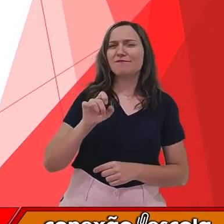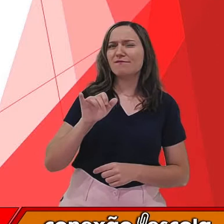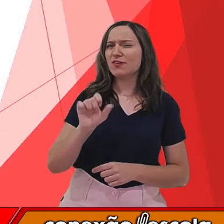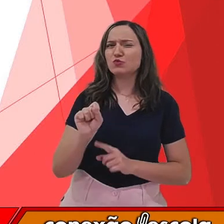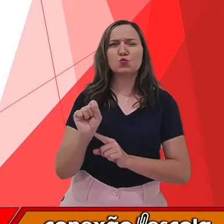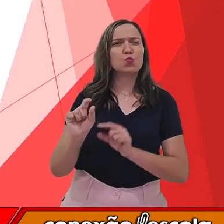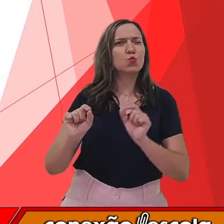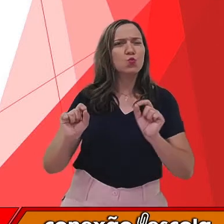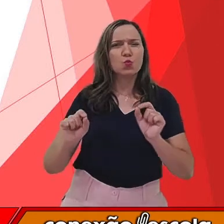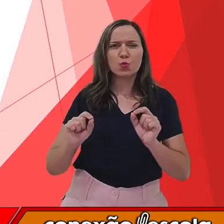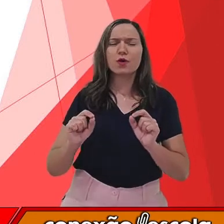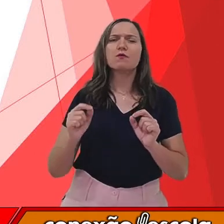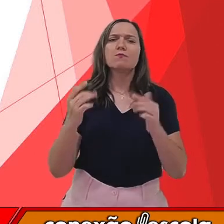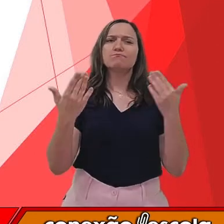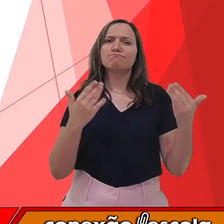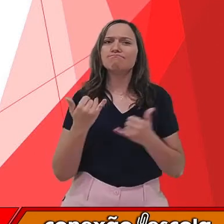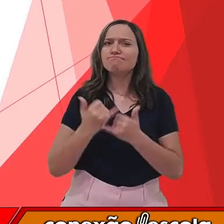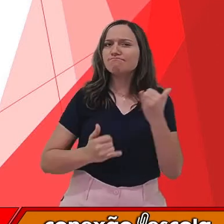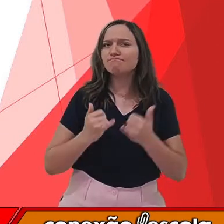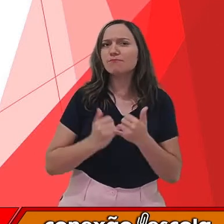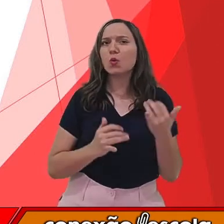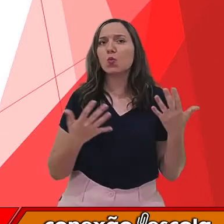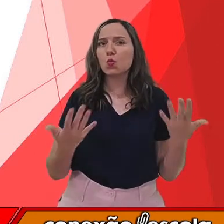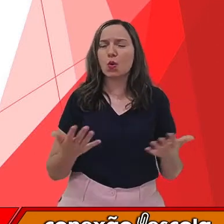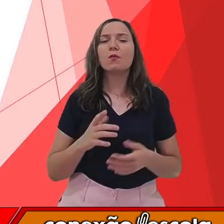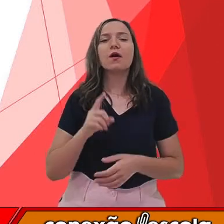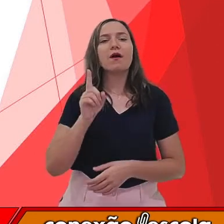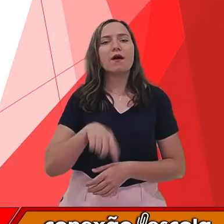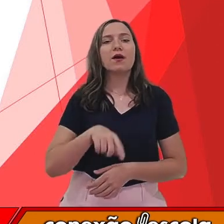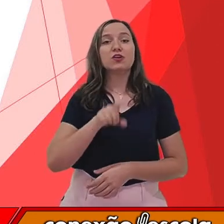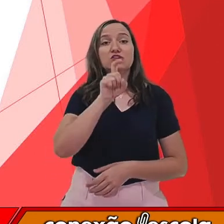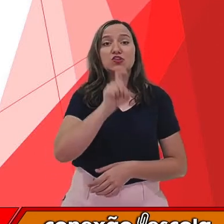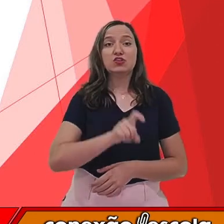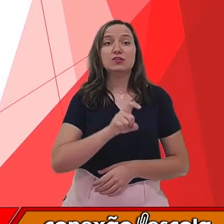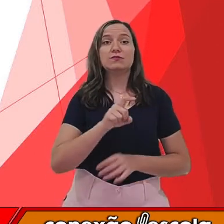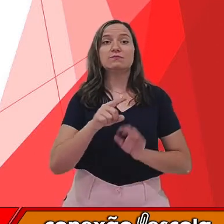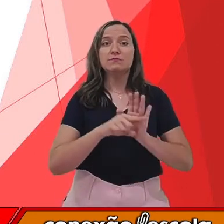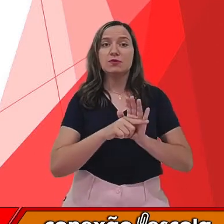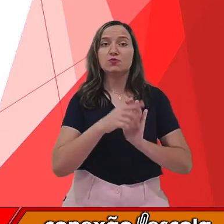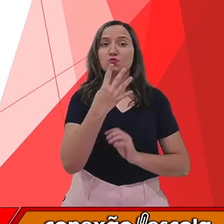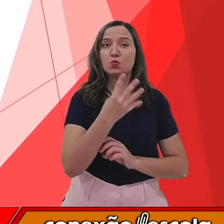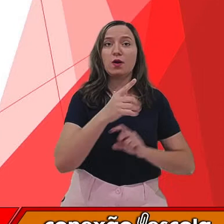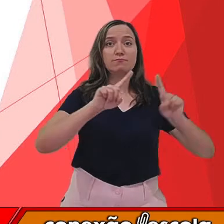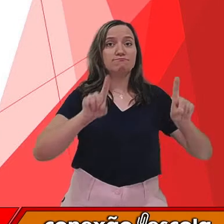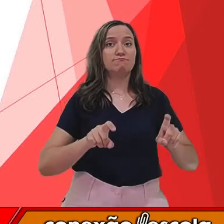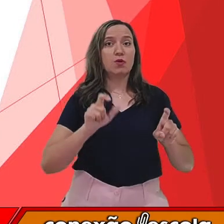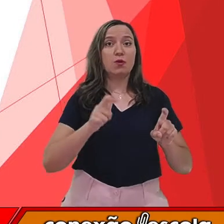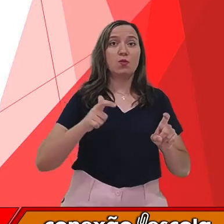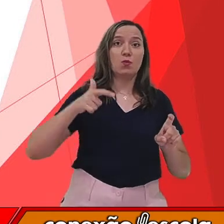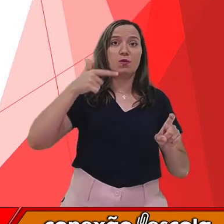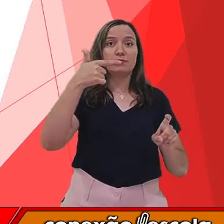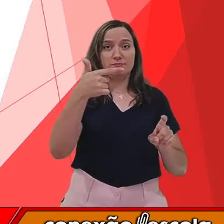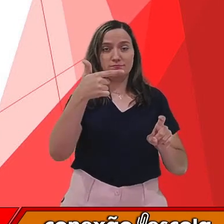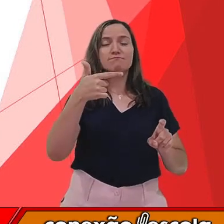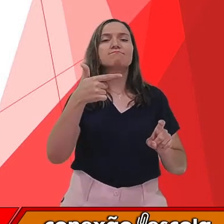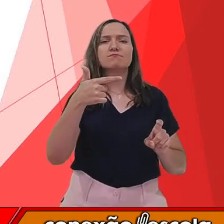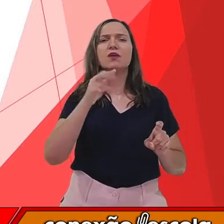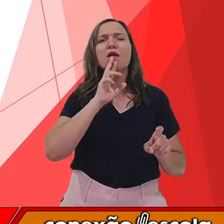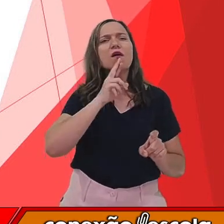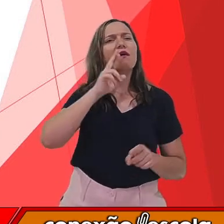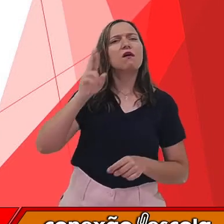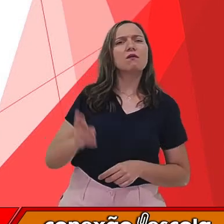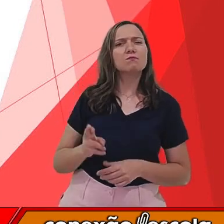notável que mais se aproxima dessa equação é o produto notável x menos 4 ao quadrado ele